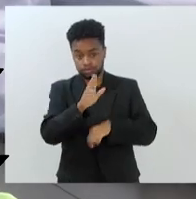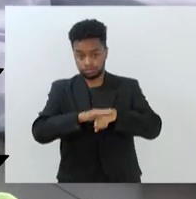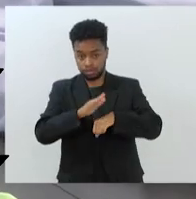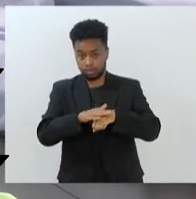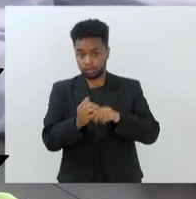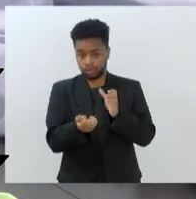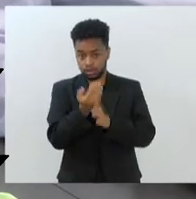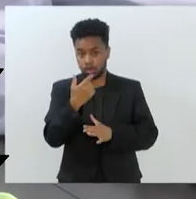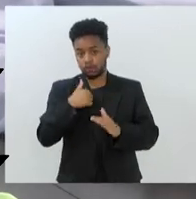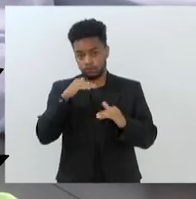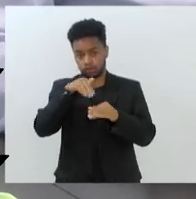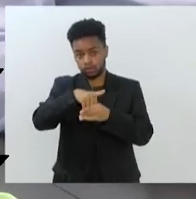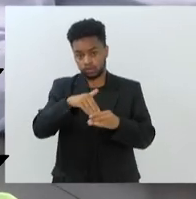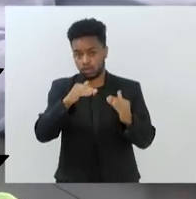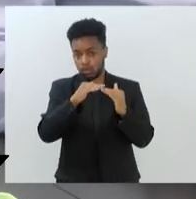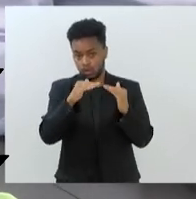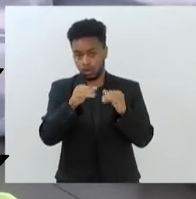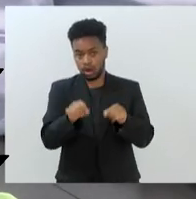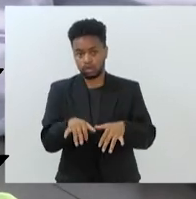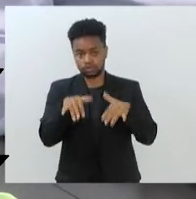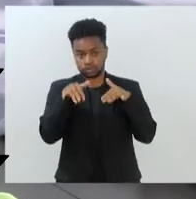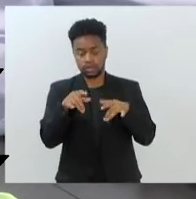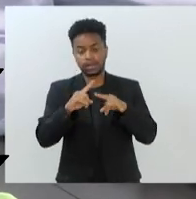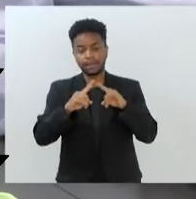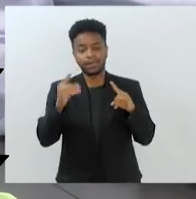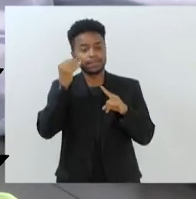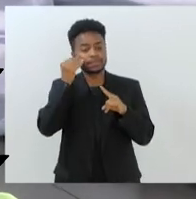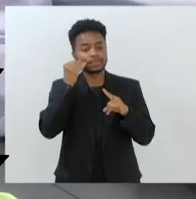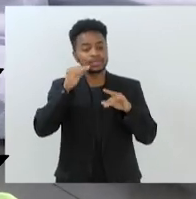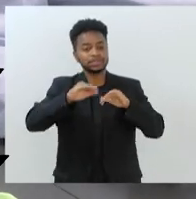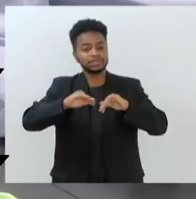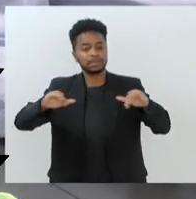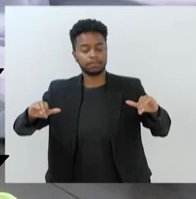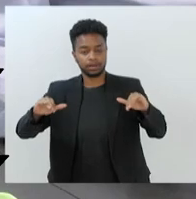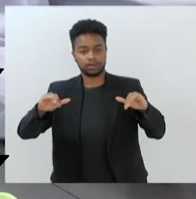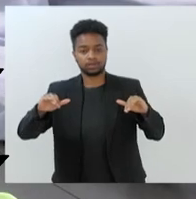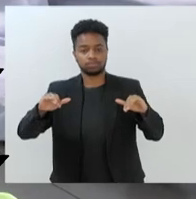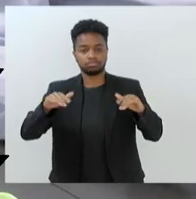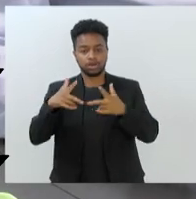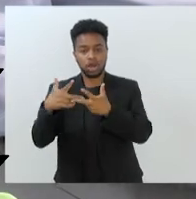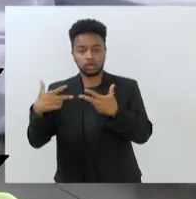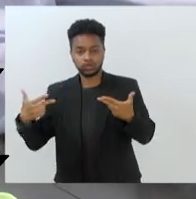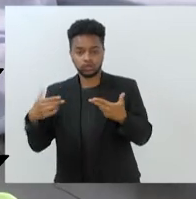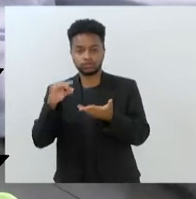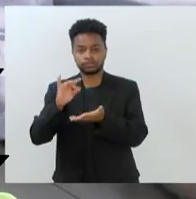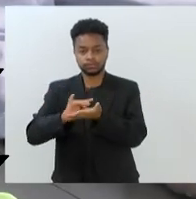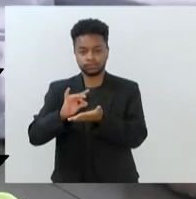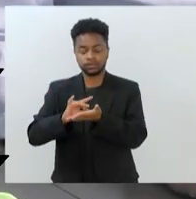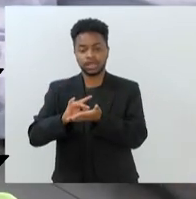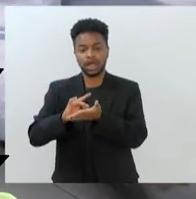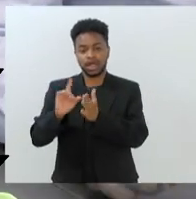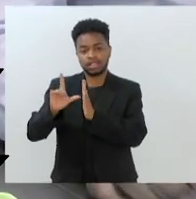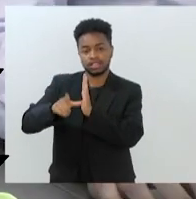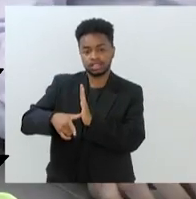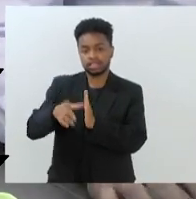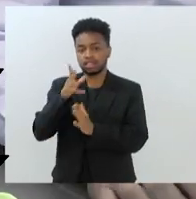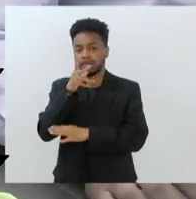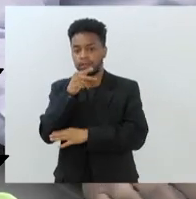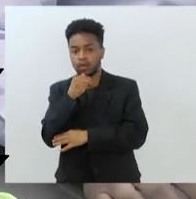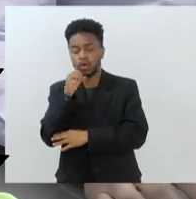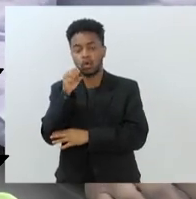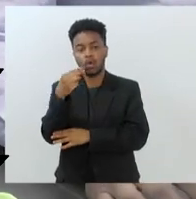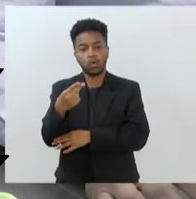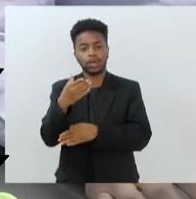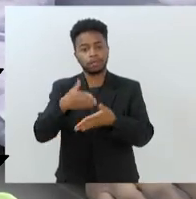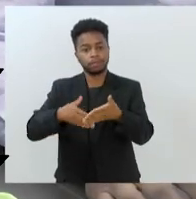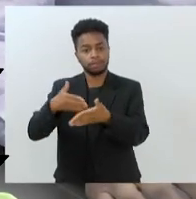votando favoravelmente à audiência, separar aquilo que realmente atrasa ou inviabiliza